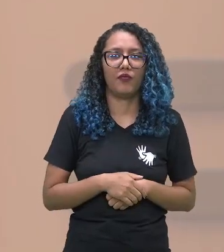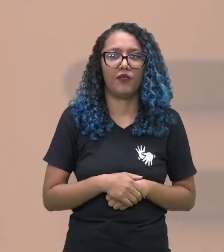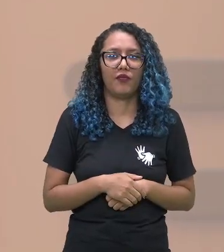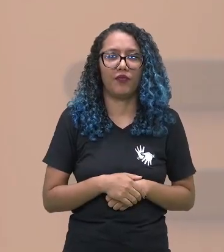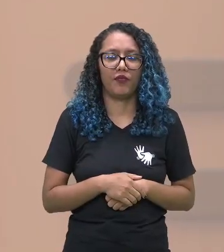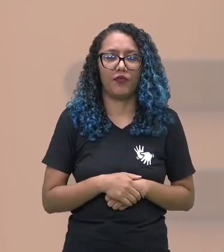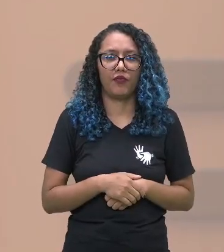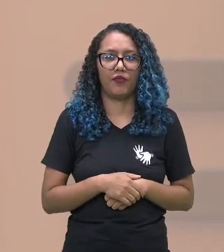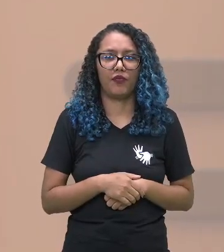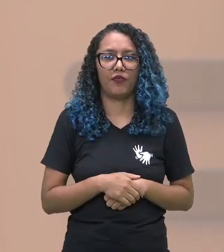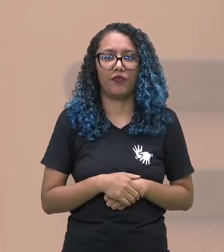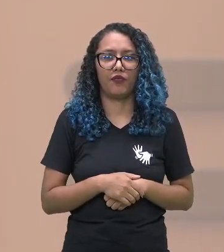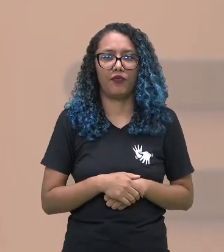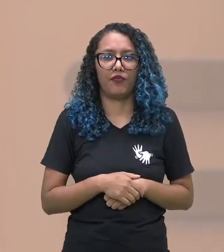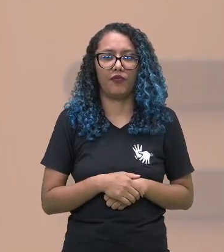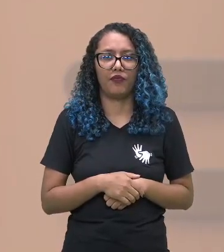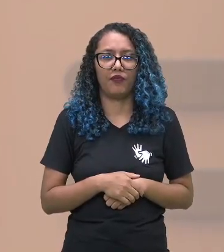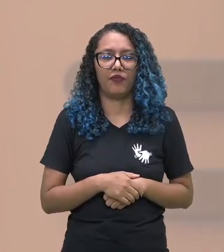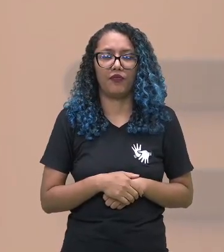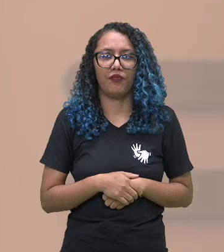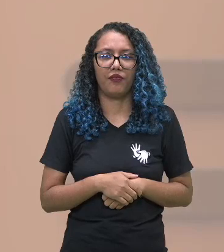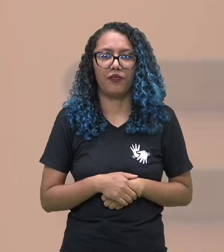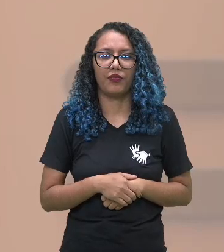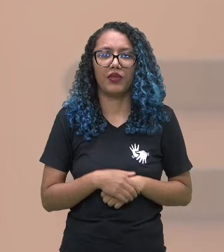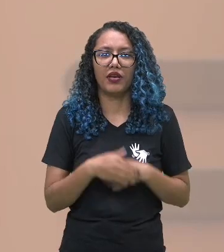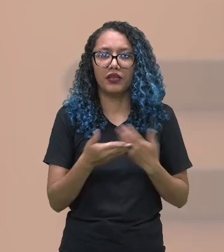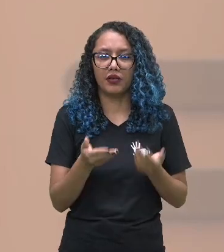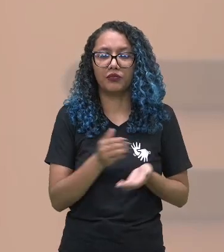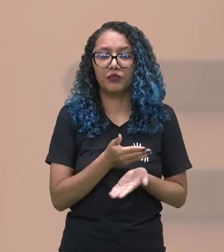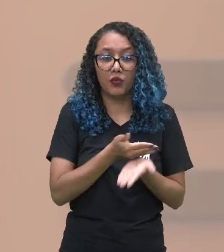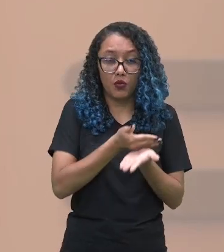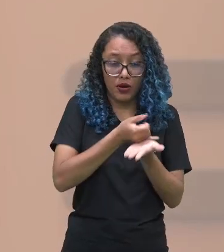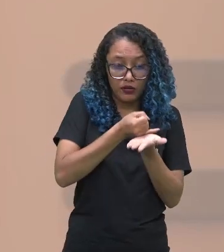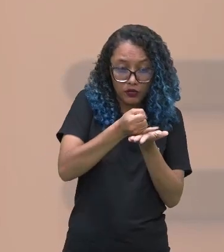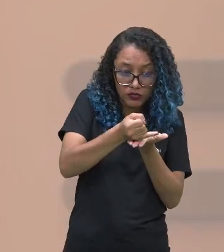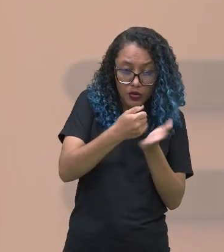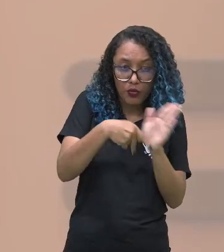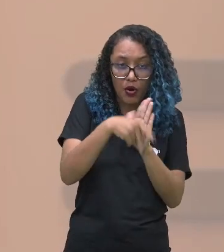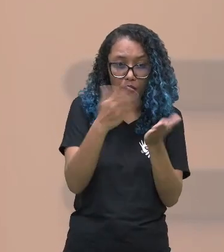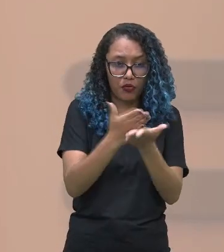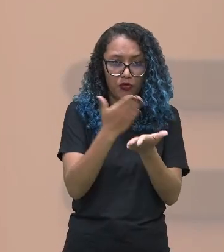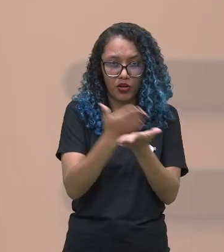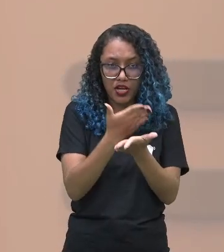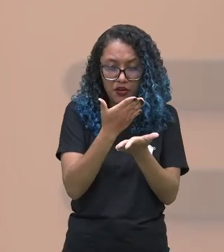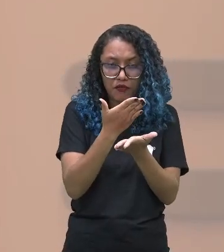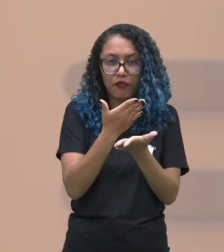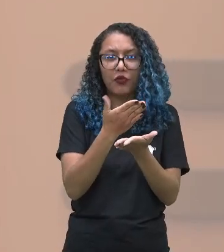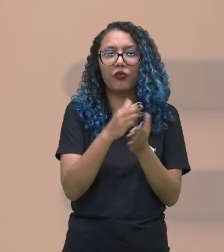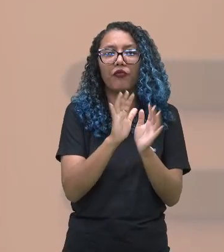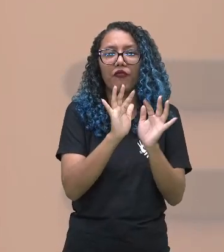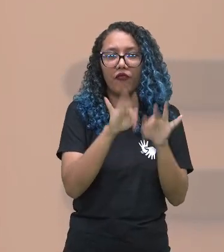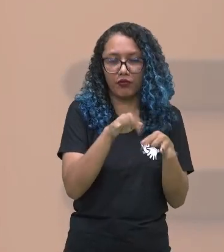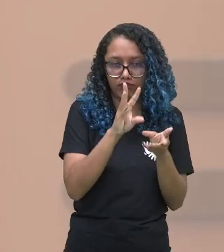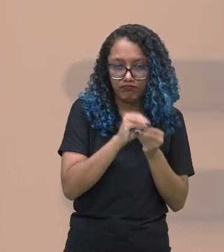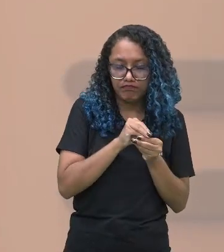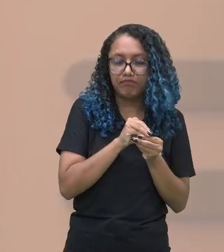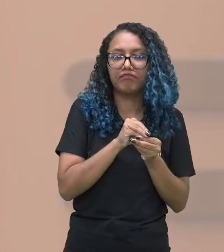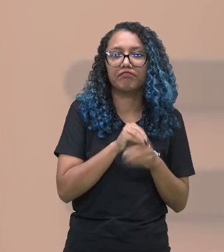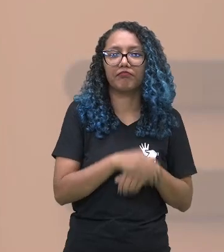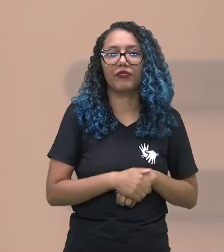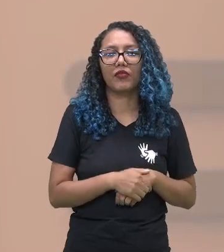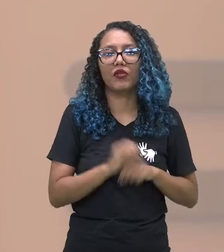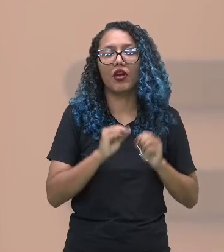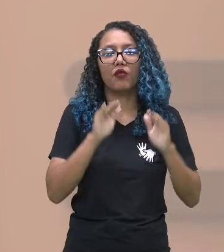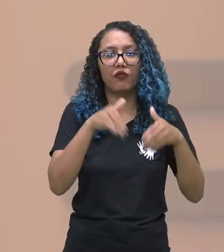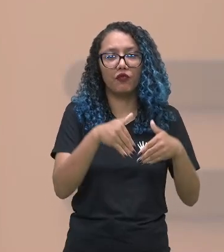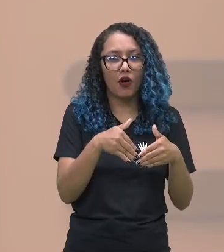Assim, a gente encerra a introdução da obra, que é o sentido da colonização. E